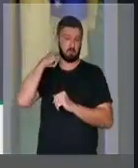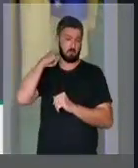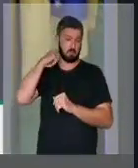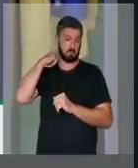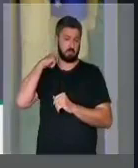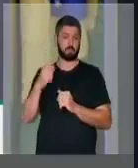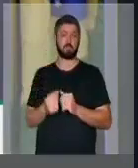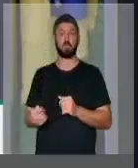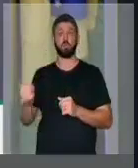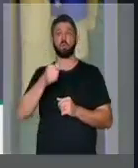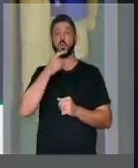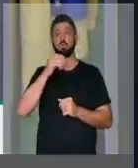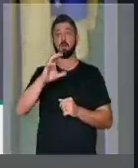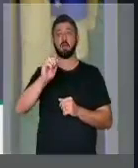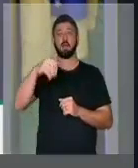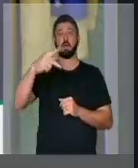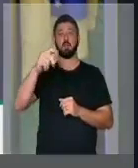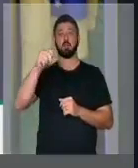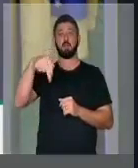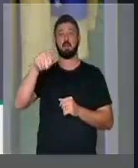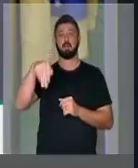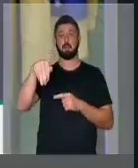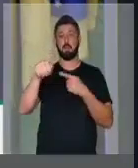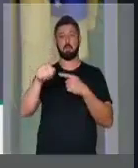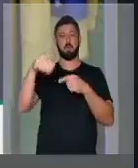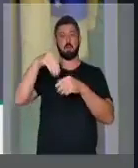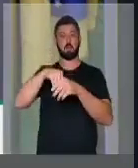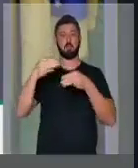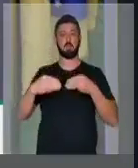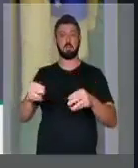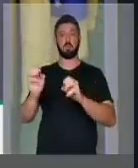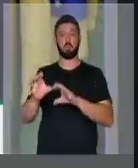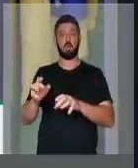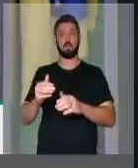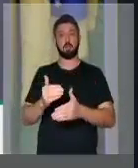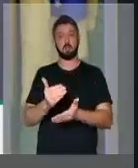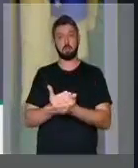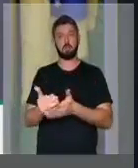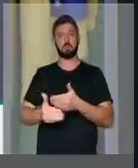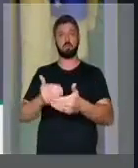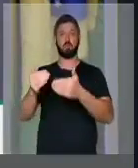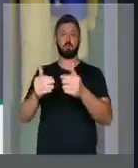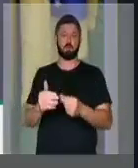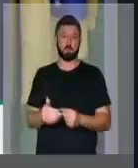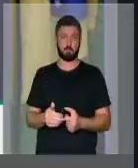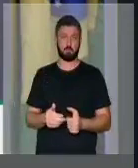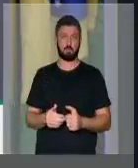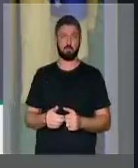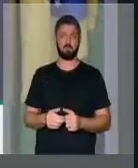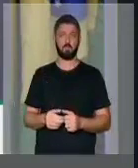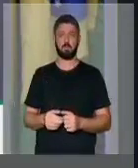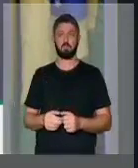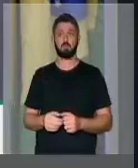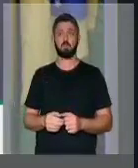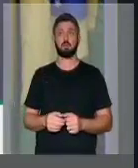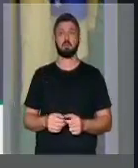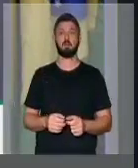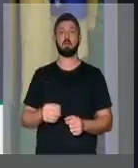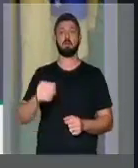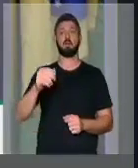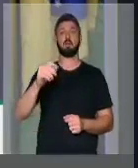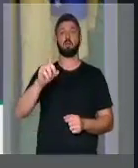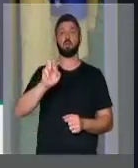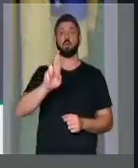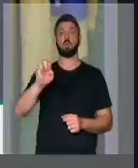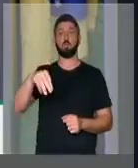Gustavo Capanema, Ministro da Educação, que deu início à sua formulação e criação. Carlos Drummond de